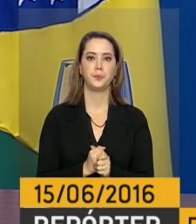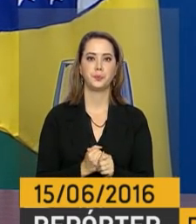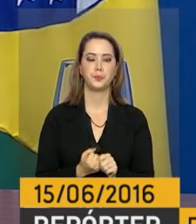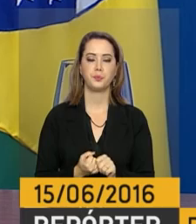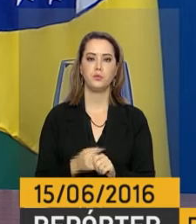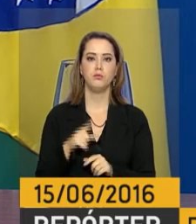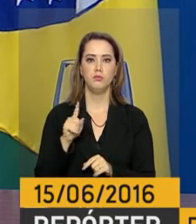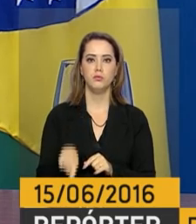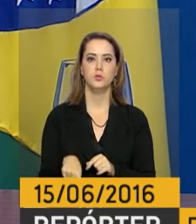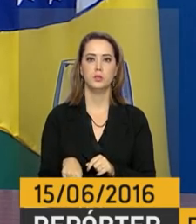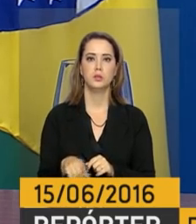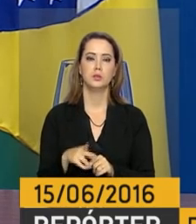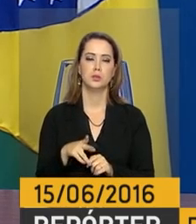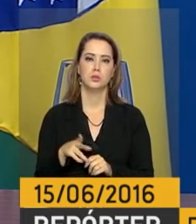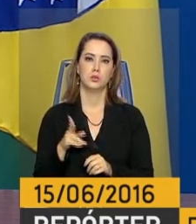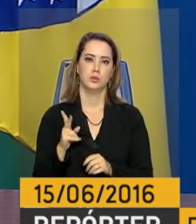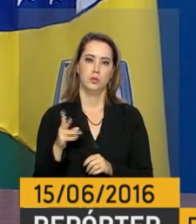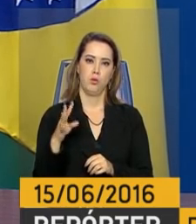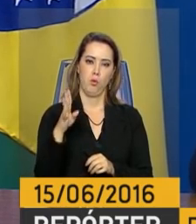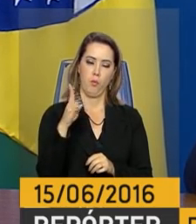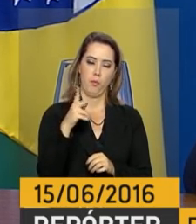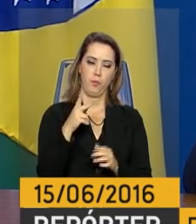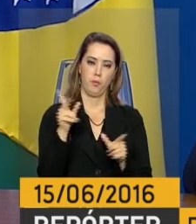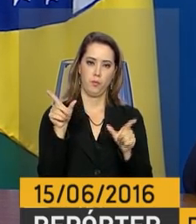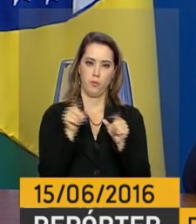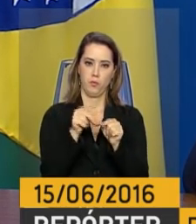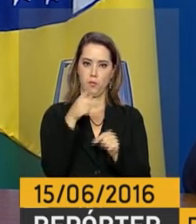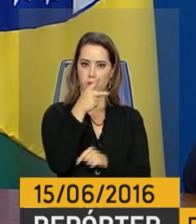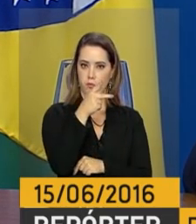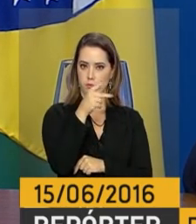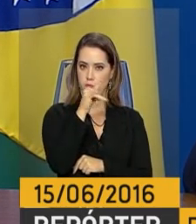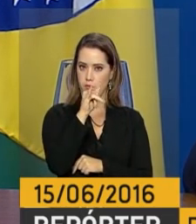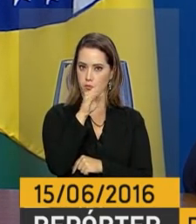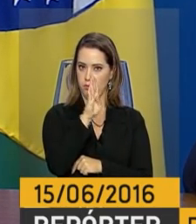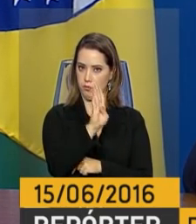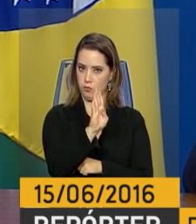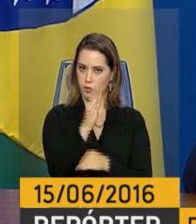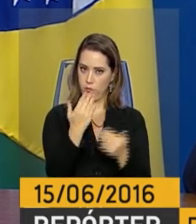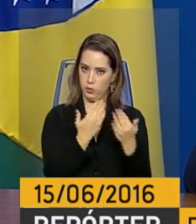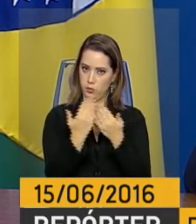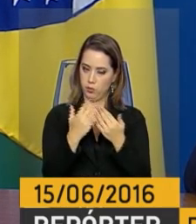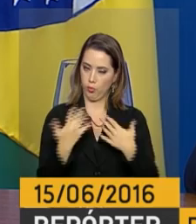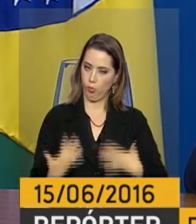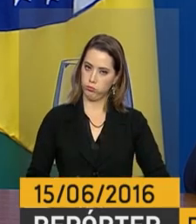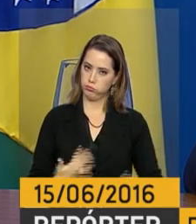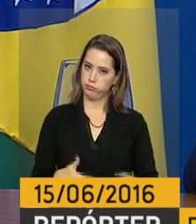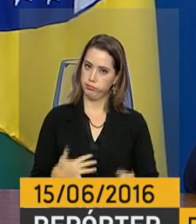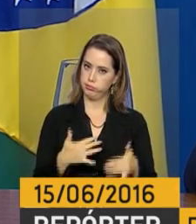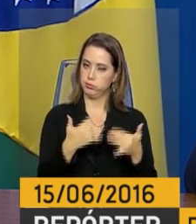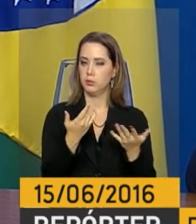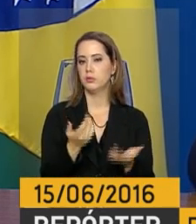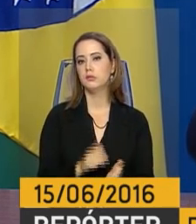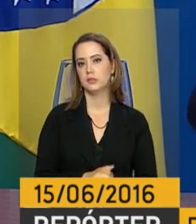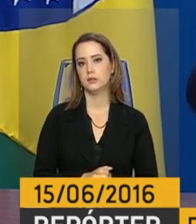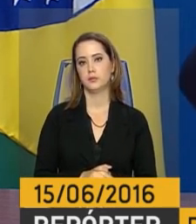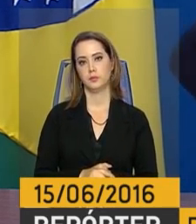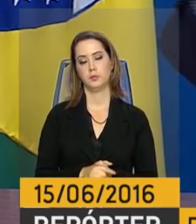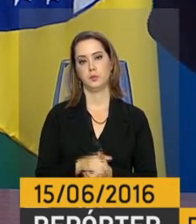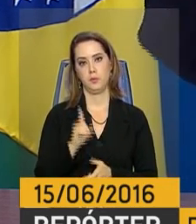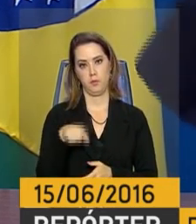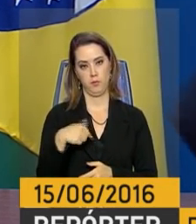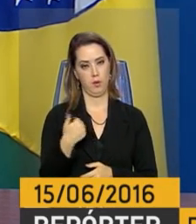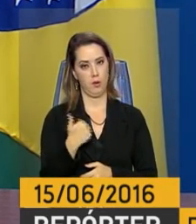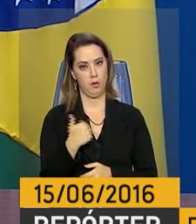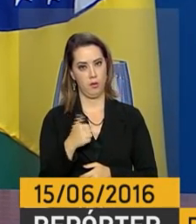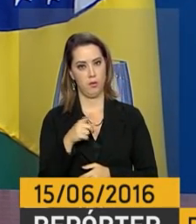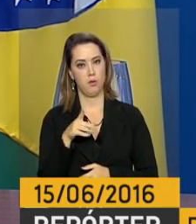parte eh do PIB. teve a a o primeiro ponto, eh, que é a questão de que